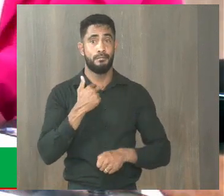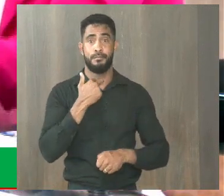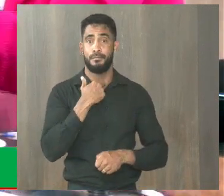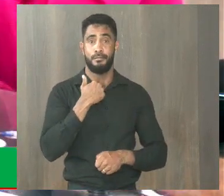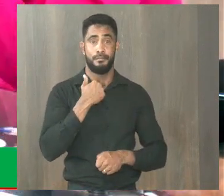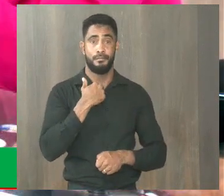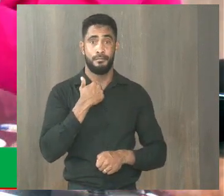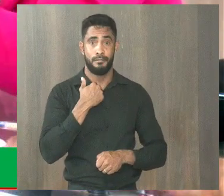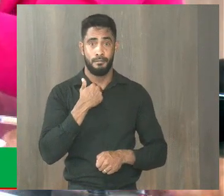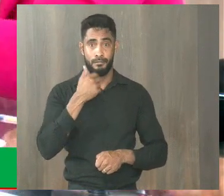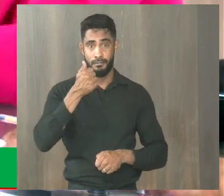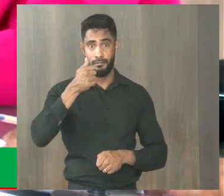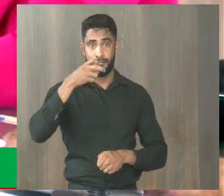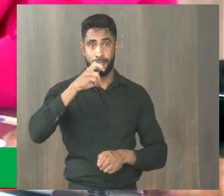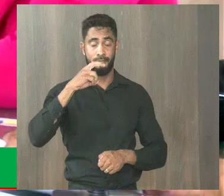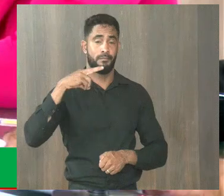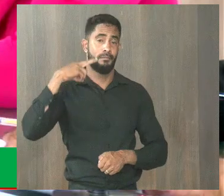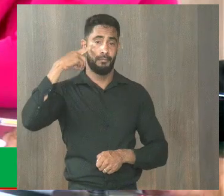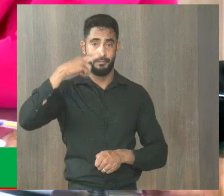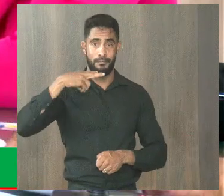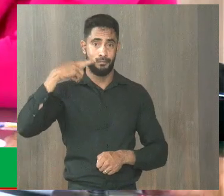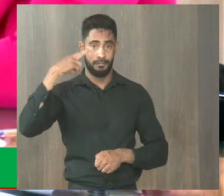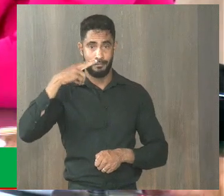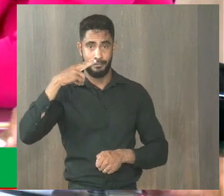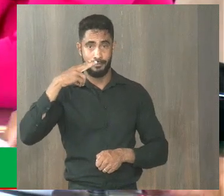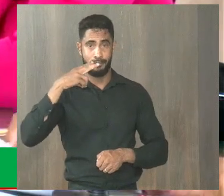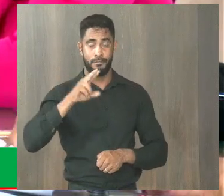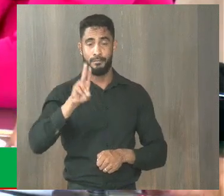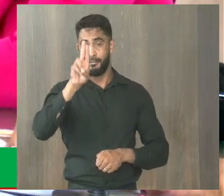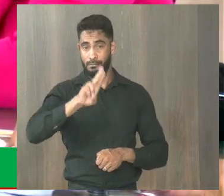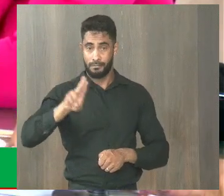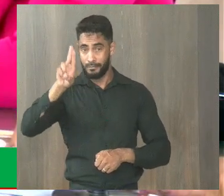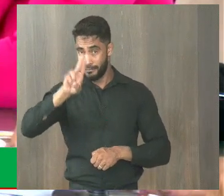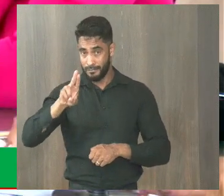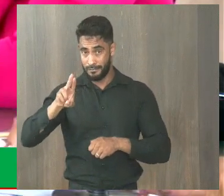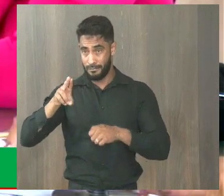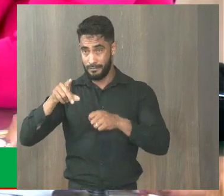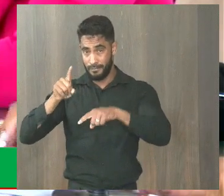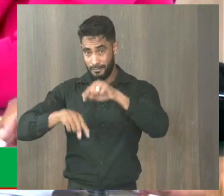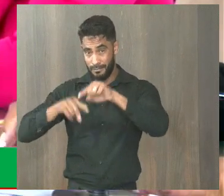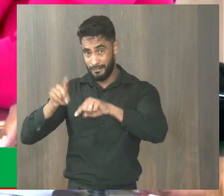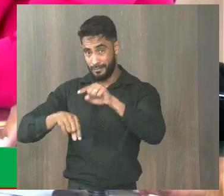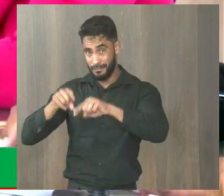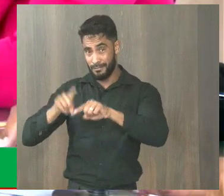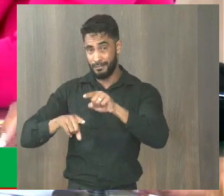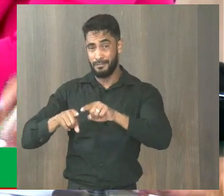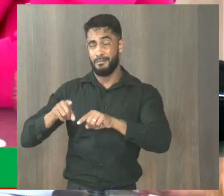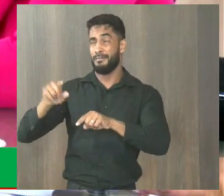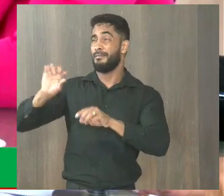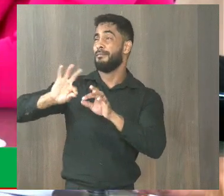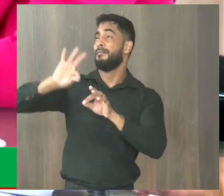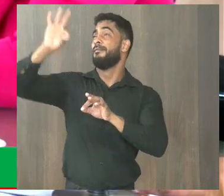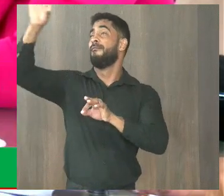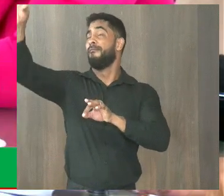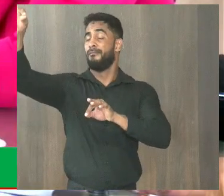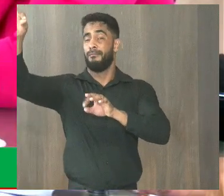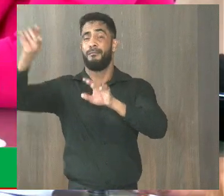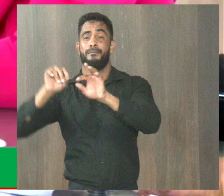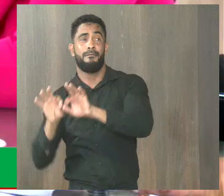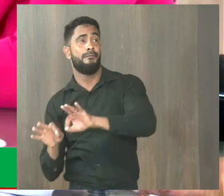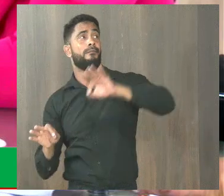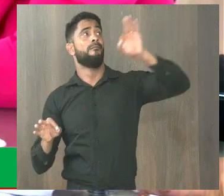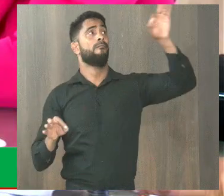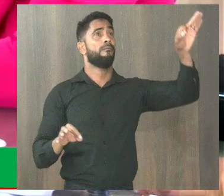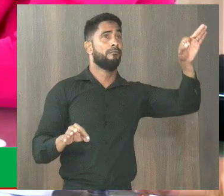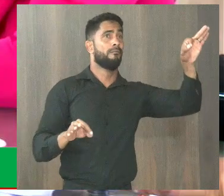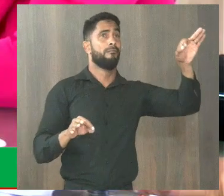atender o pedido dos 15 vereadores. Ele está com a máquina lá no Jatobá, ele tem que destinar a máquina lá para o... está na região sul, vai para a região